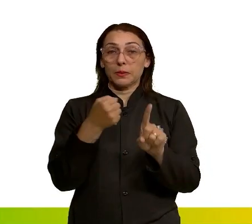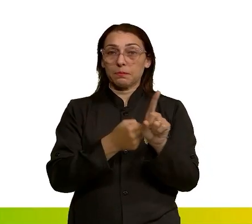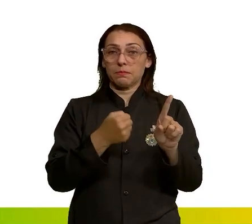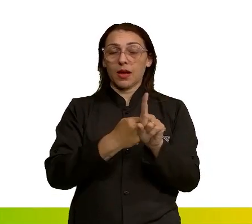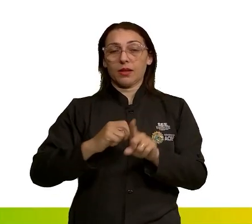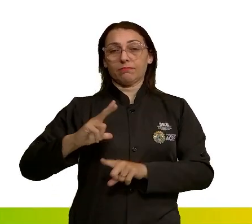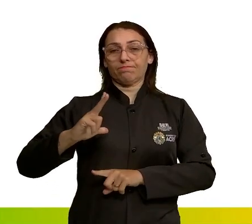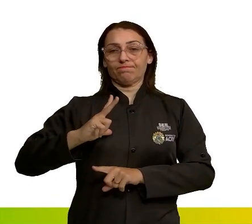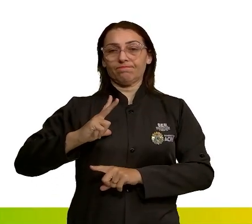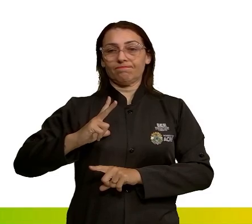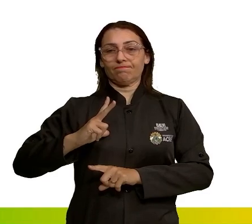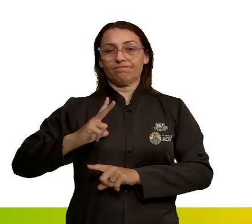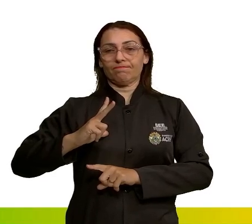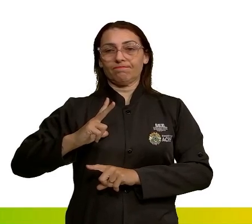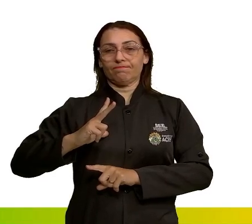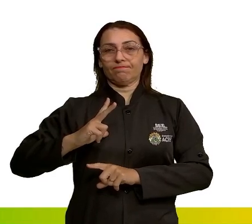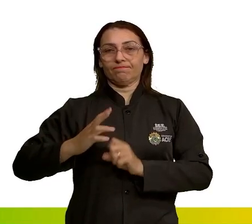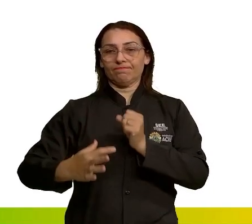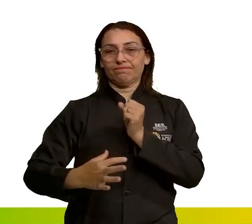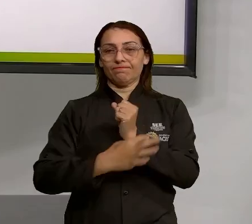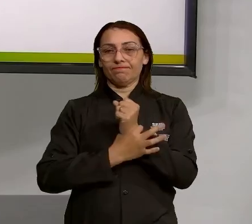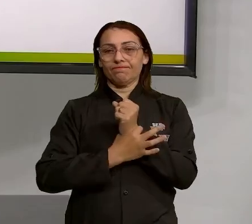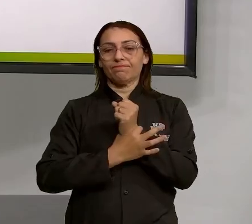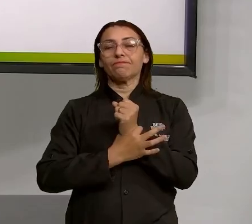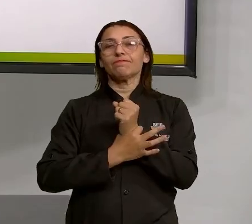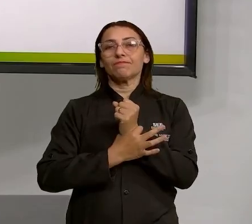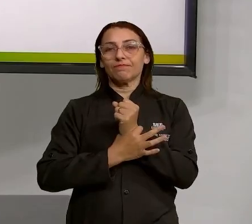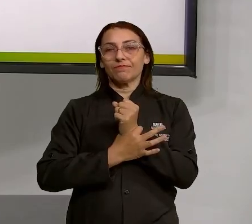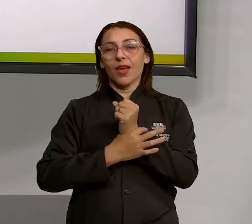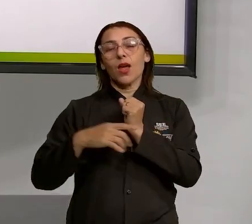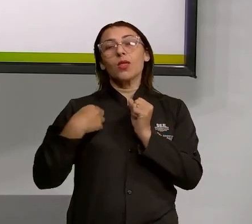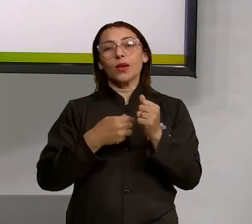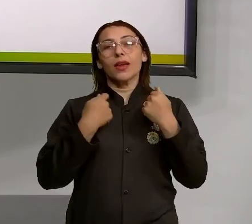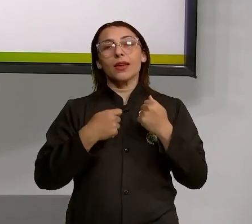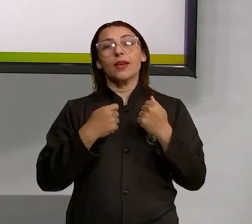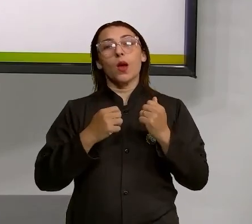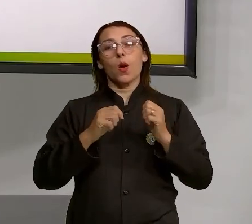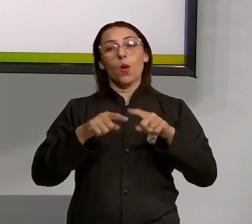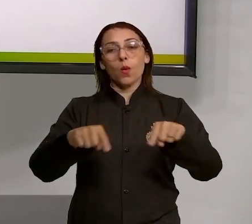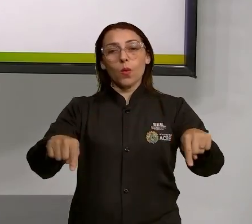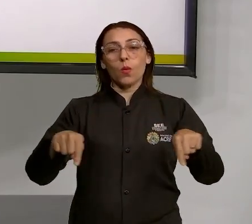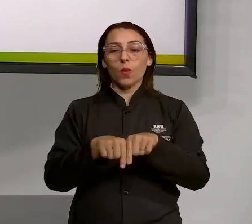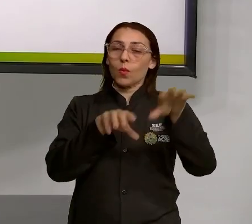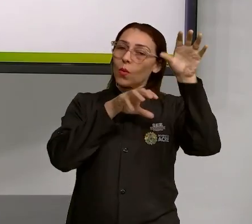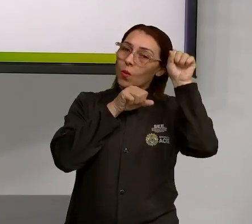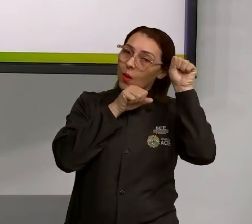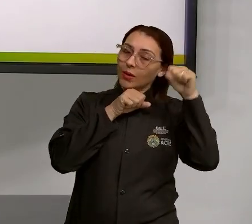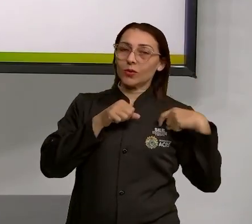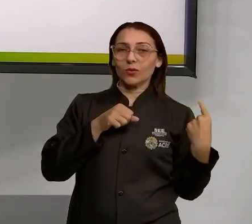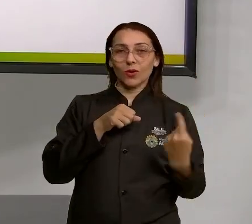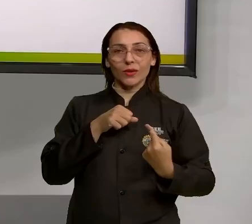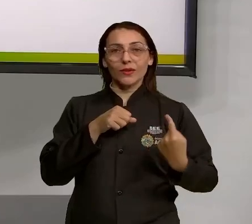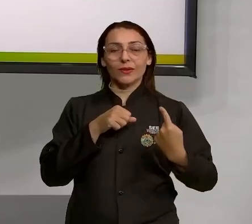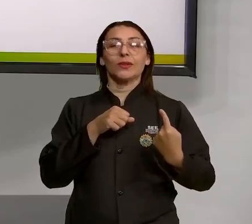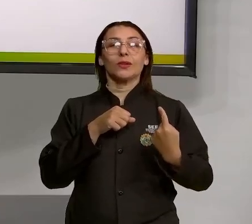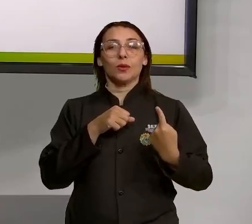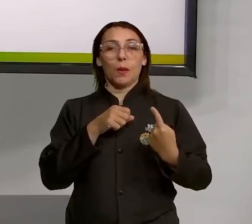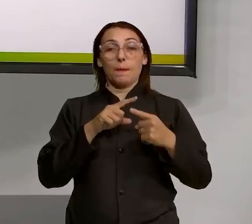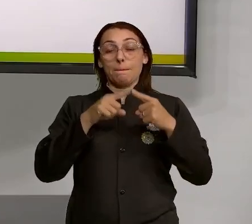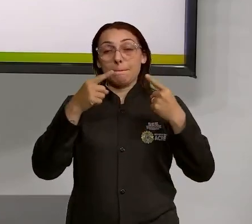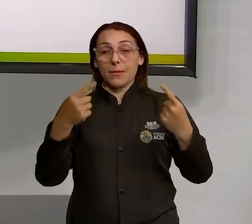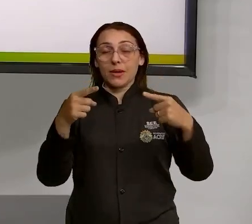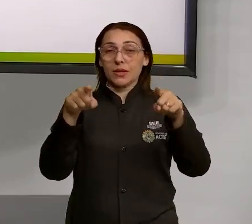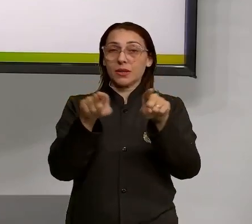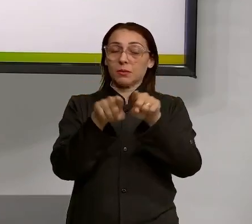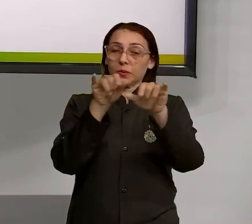Impacto na privacidade e segurança. Então, muitas vezes a gente quer um quarto isolado na própria casa para ter privacidade, mas a gente